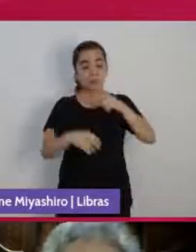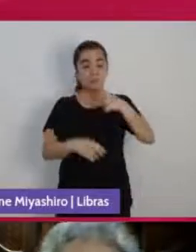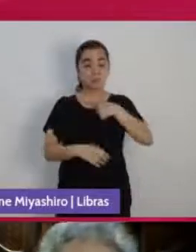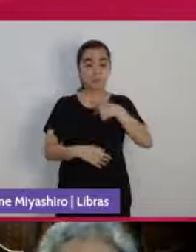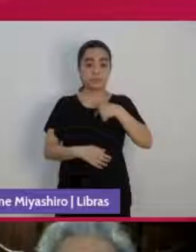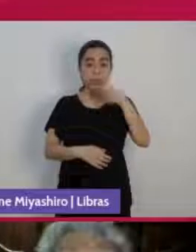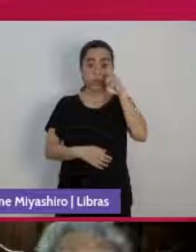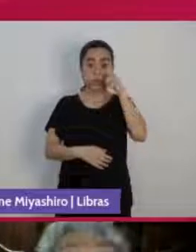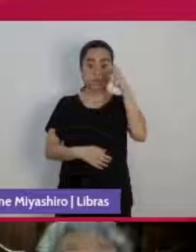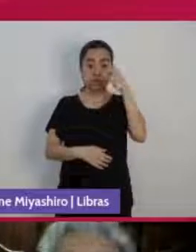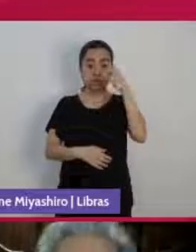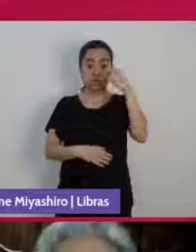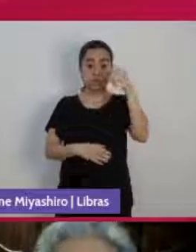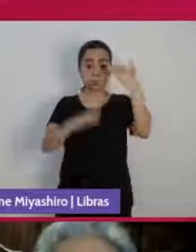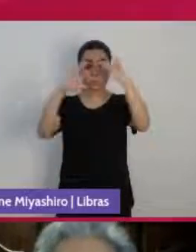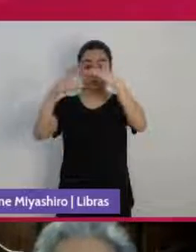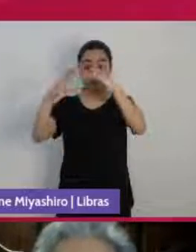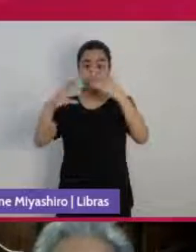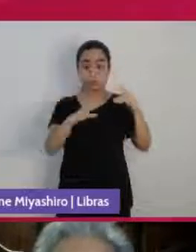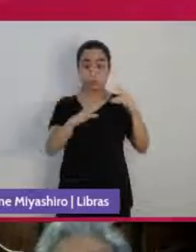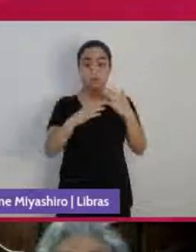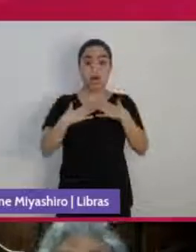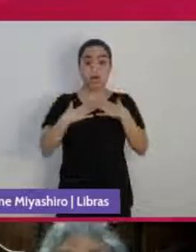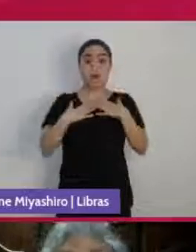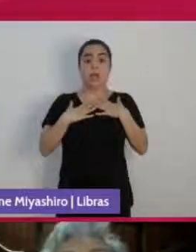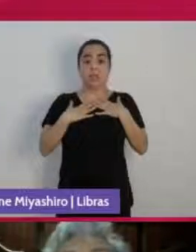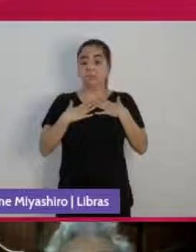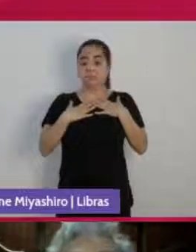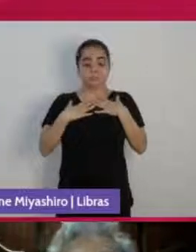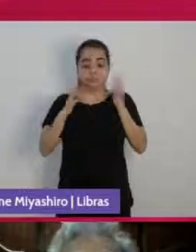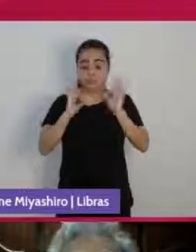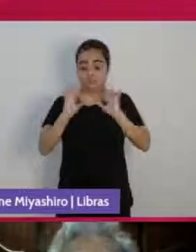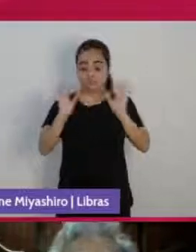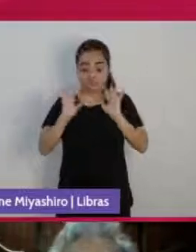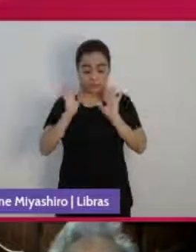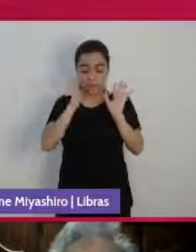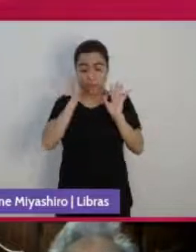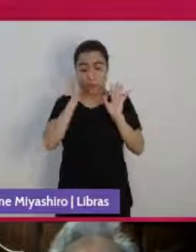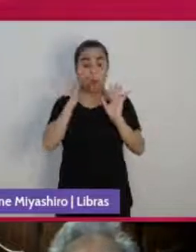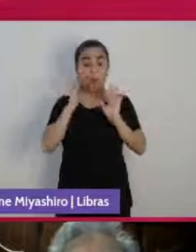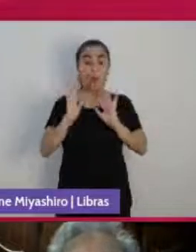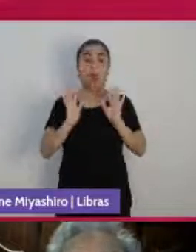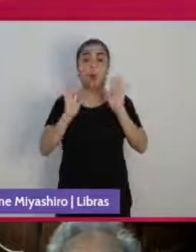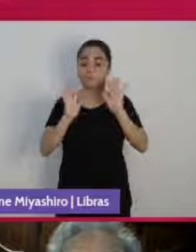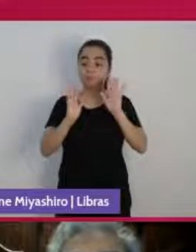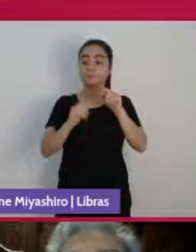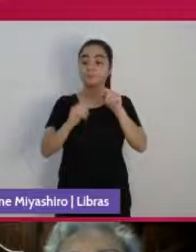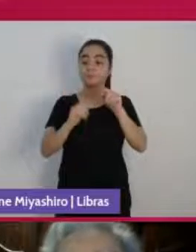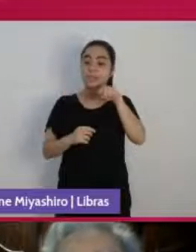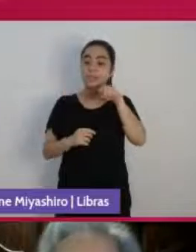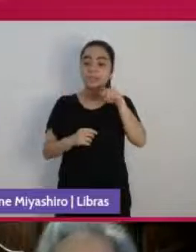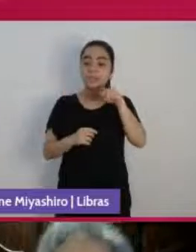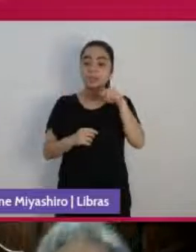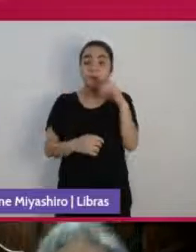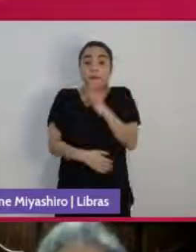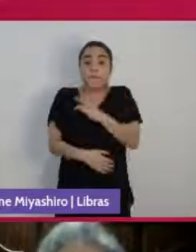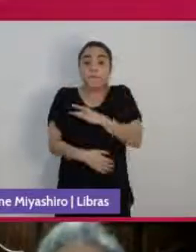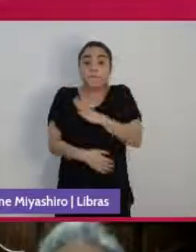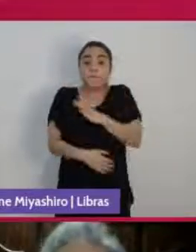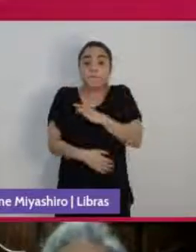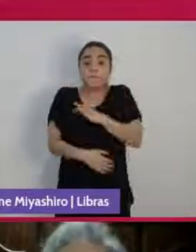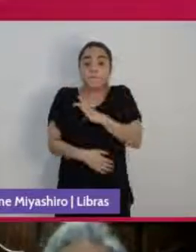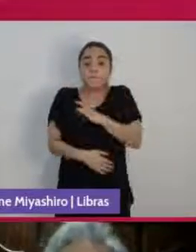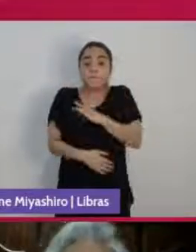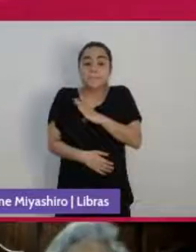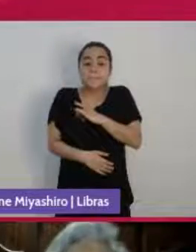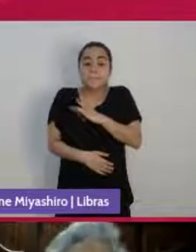compartilhando por aí que, meu Deus do céu, isso gera muito medo nas